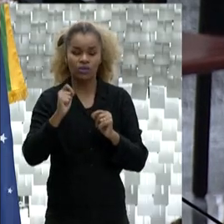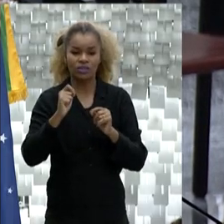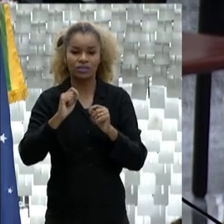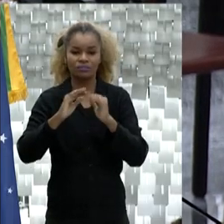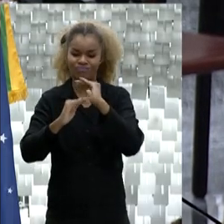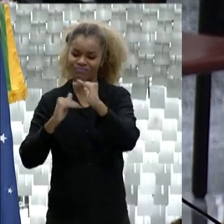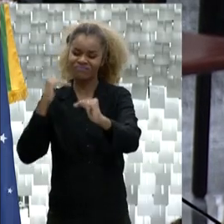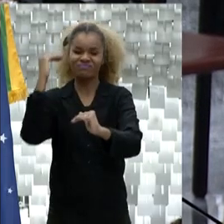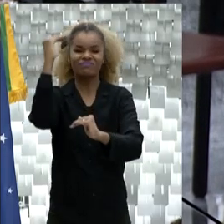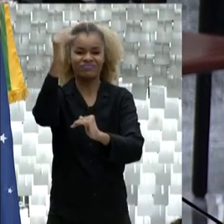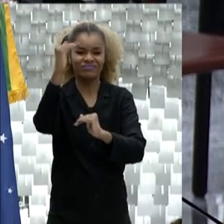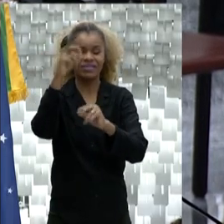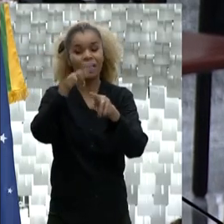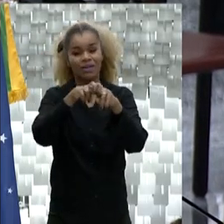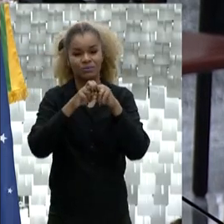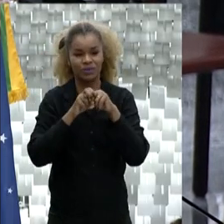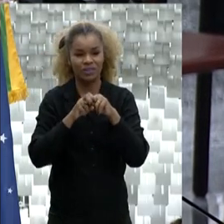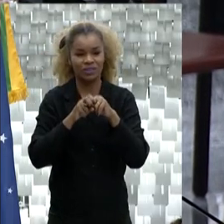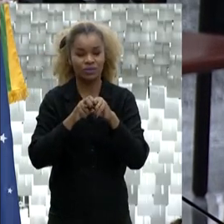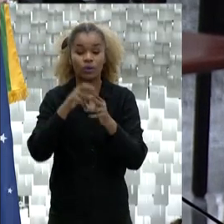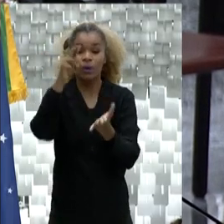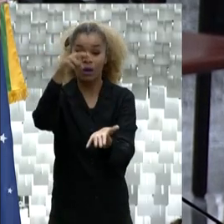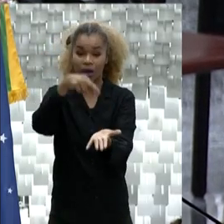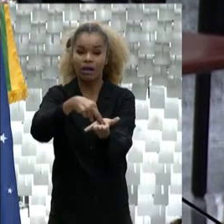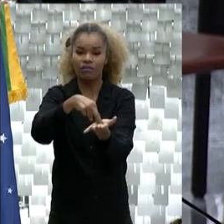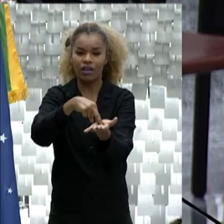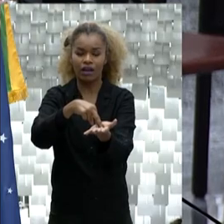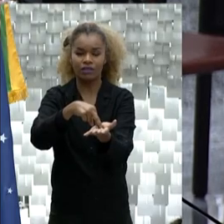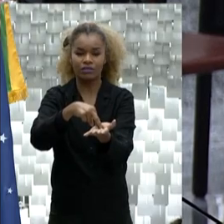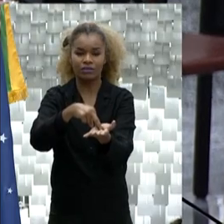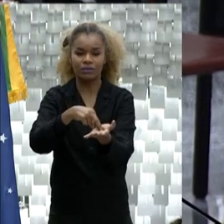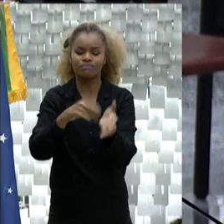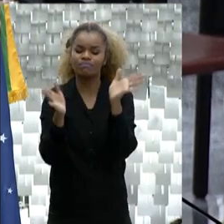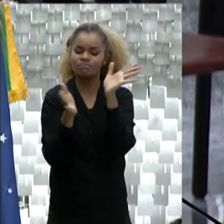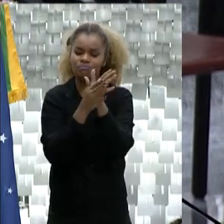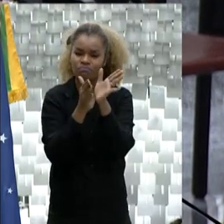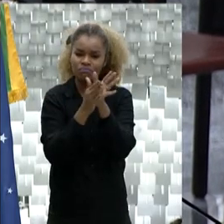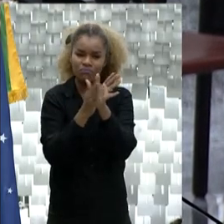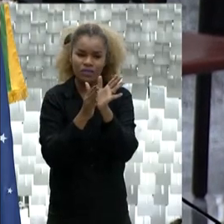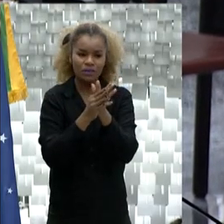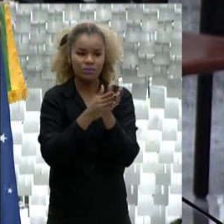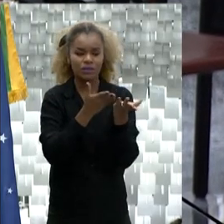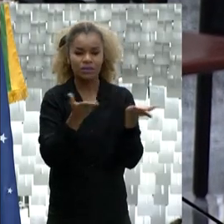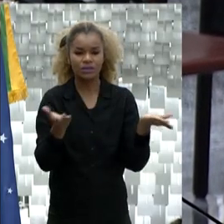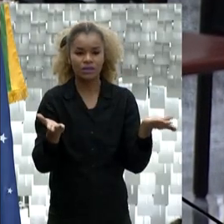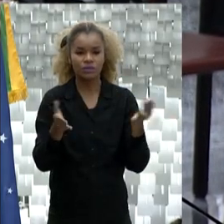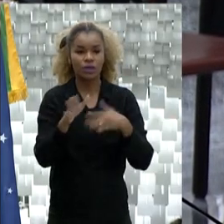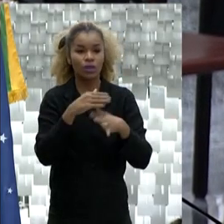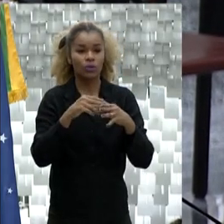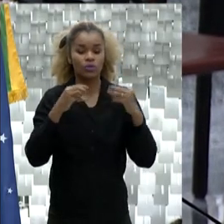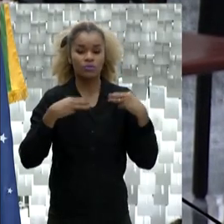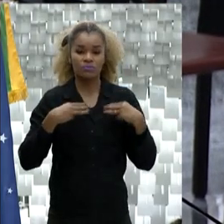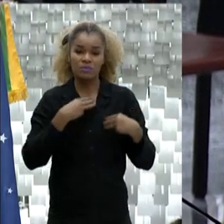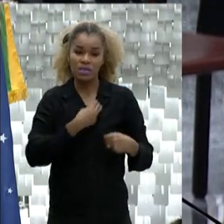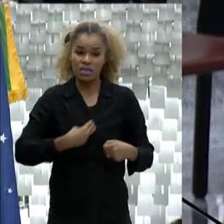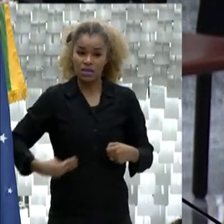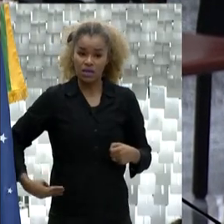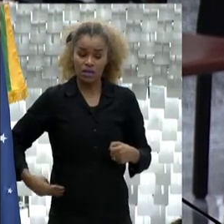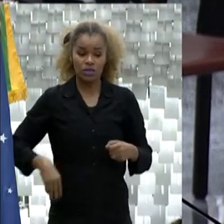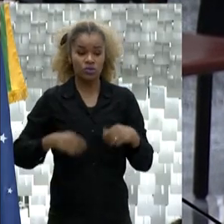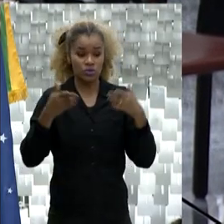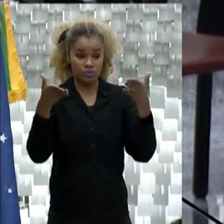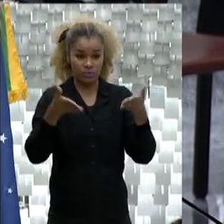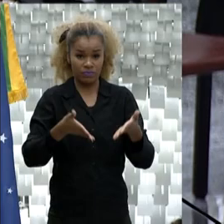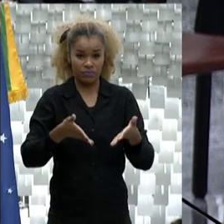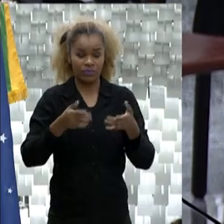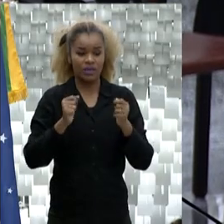vanguarda, e, por isso, de referência. Eu parabenizo os ministros presentes,